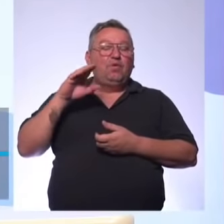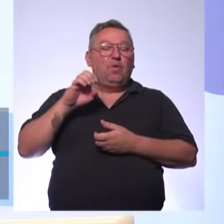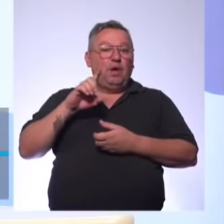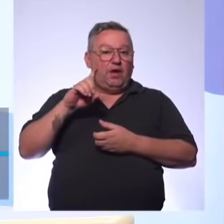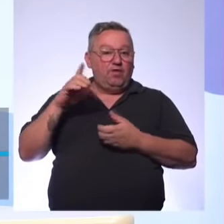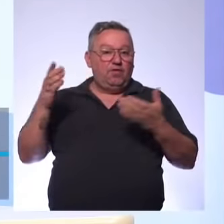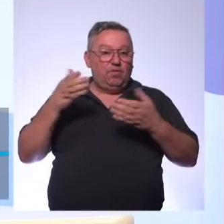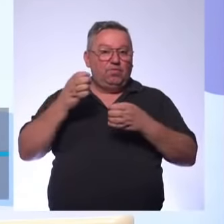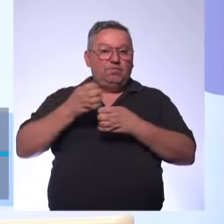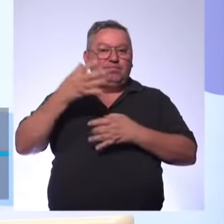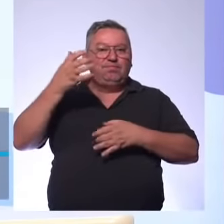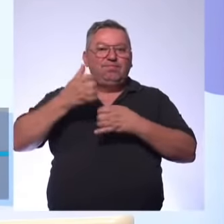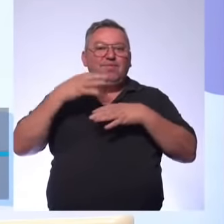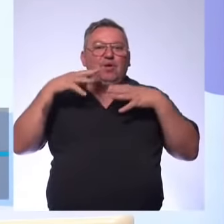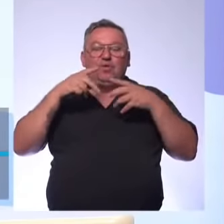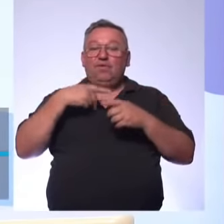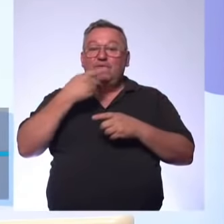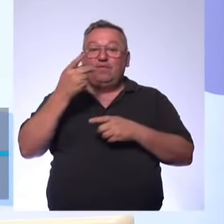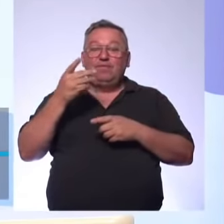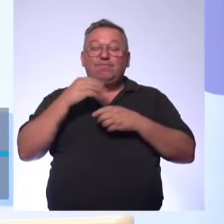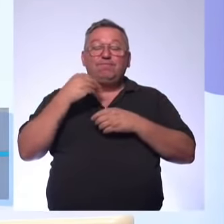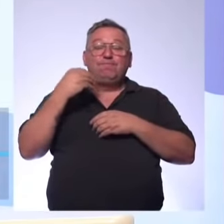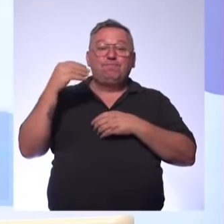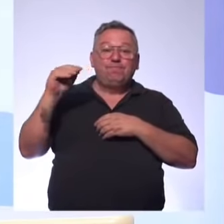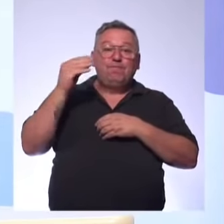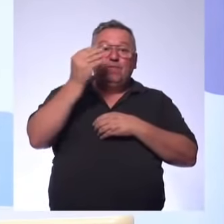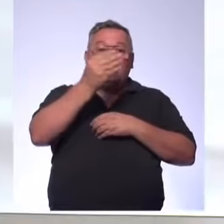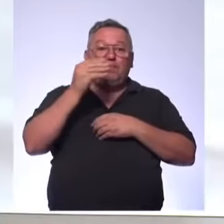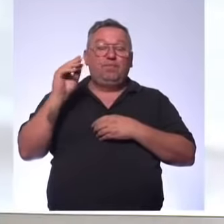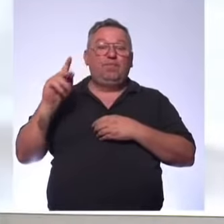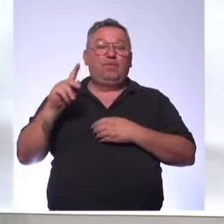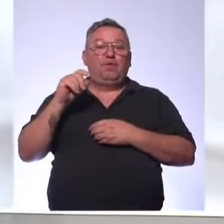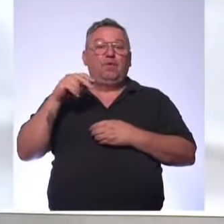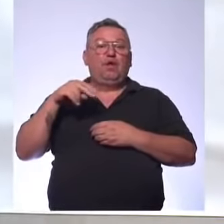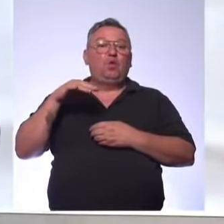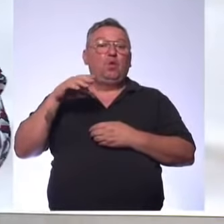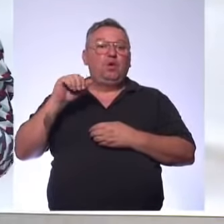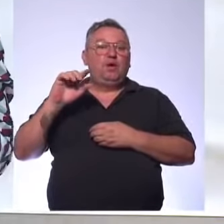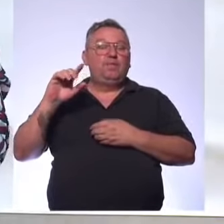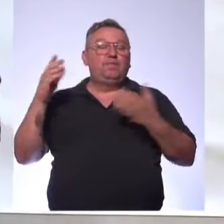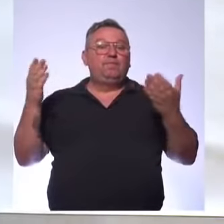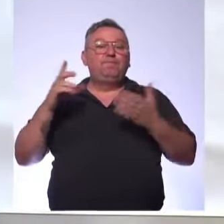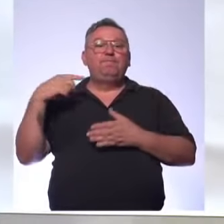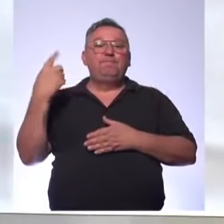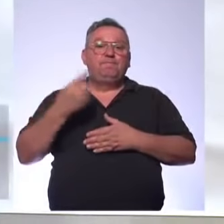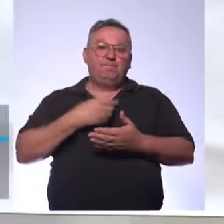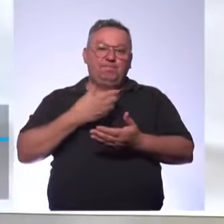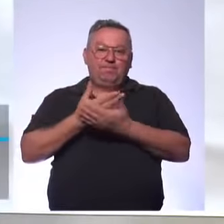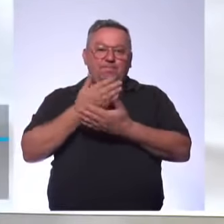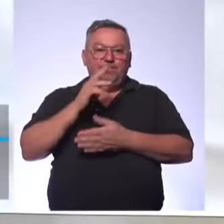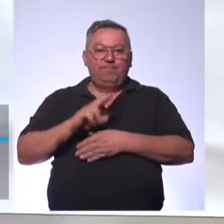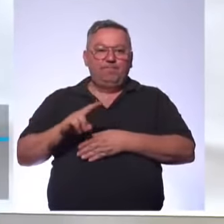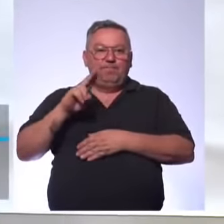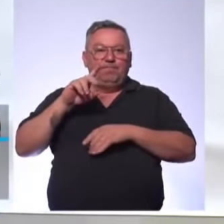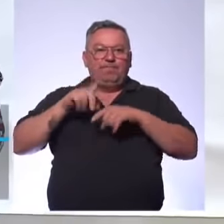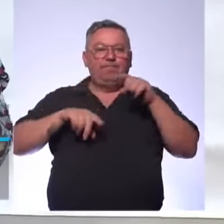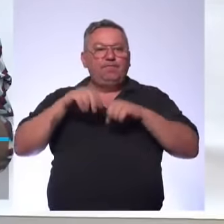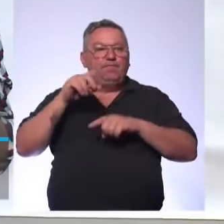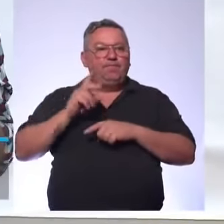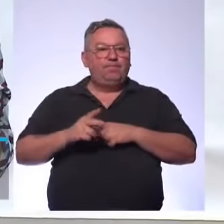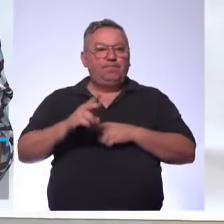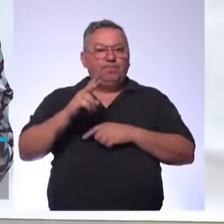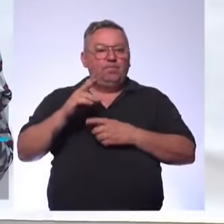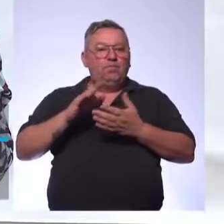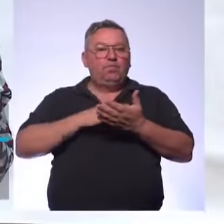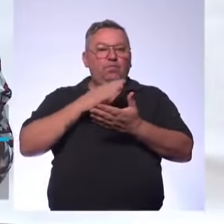moderação hoje nas aulas. Tudo o que vocês falarem aqui, eu passarei para Antônia. Bem, nossa aula de hoje, nós vamos usar o nosso material de sempre,